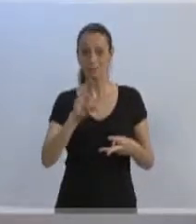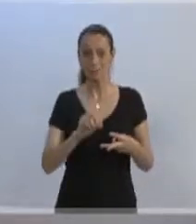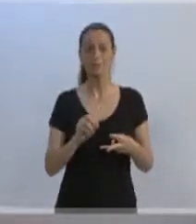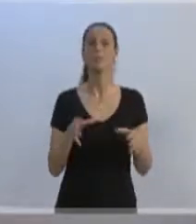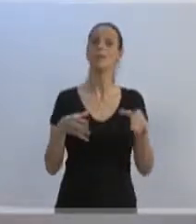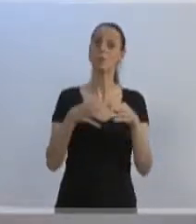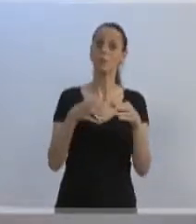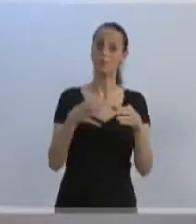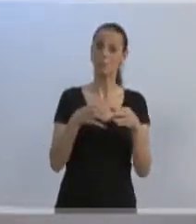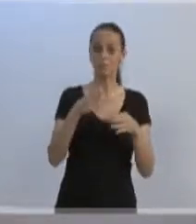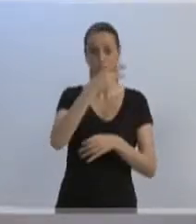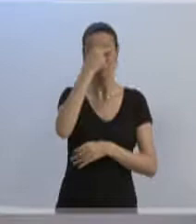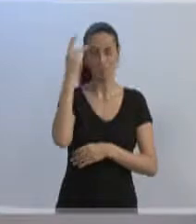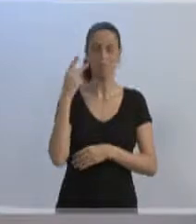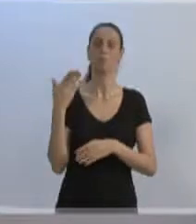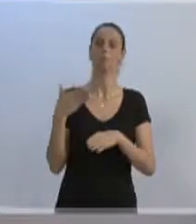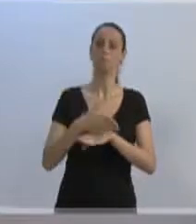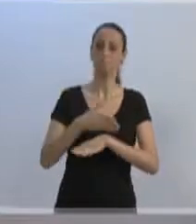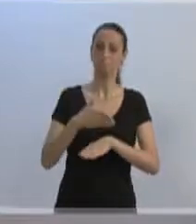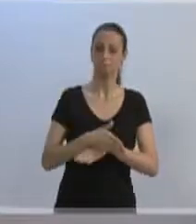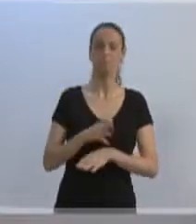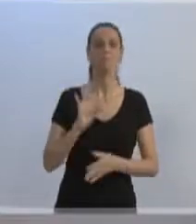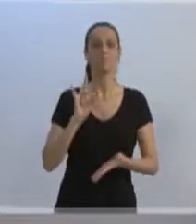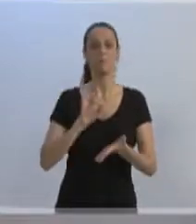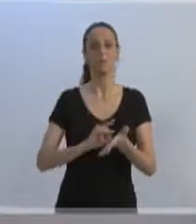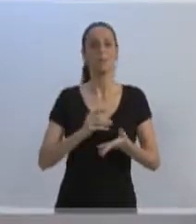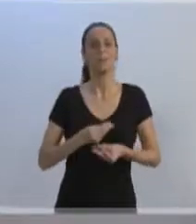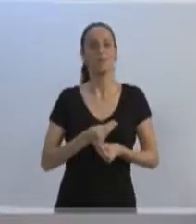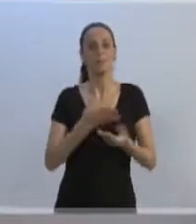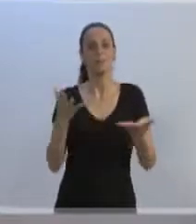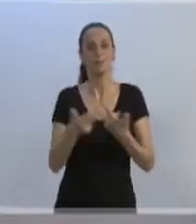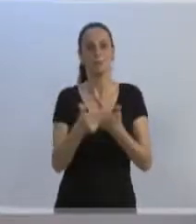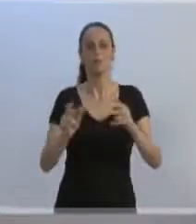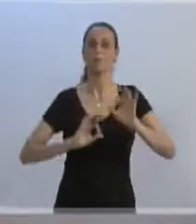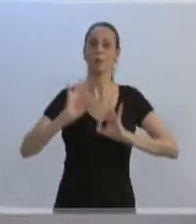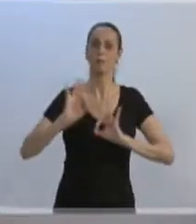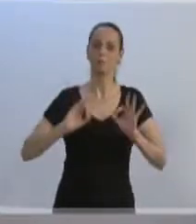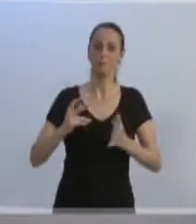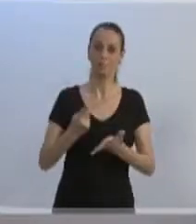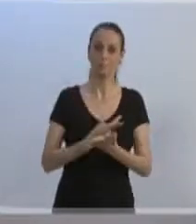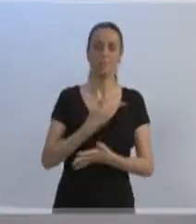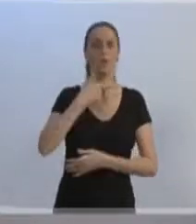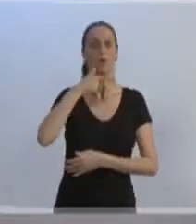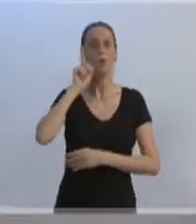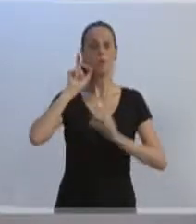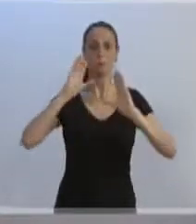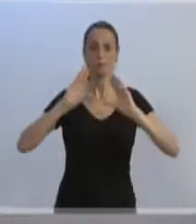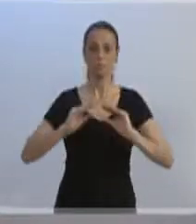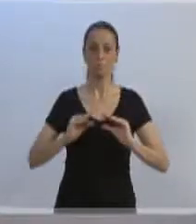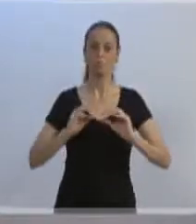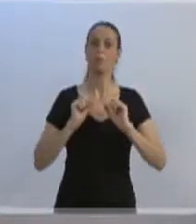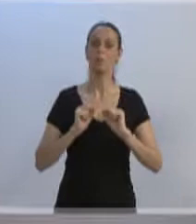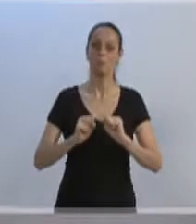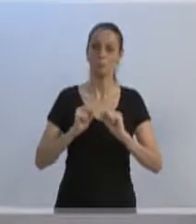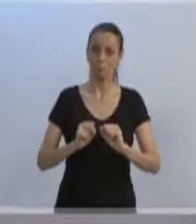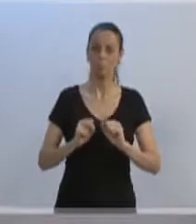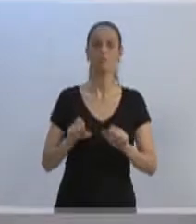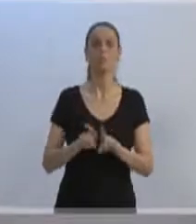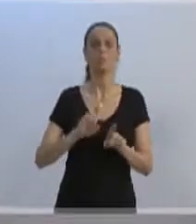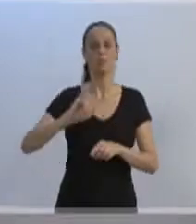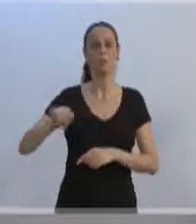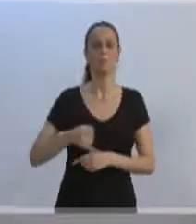também de pessoas colaboradores e doadores para com este grande evento onde à noite pode alterar grande